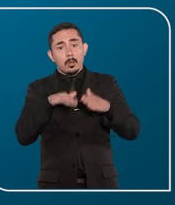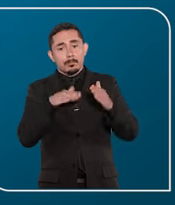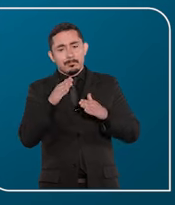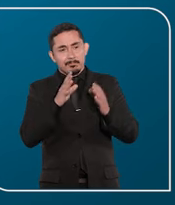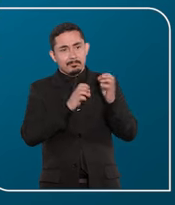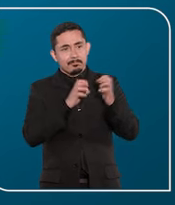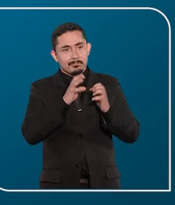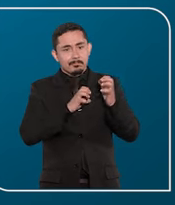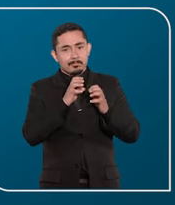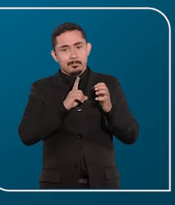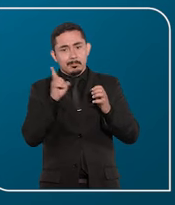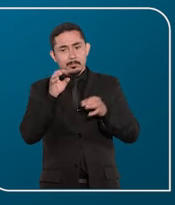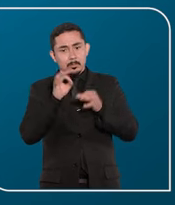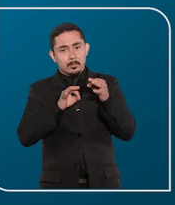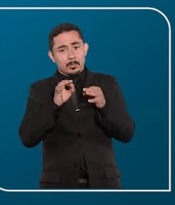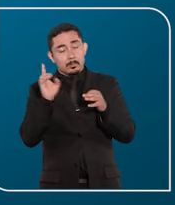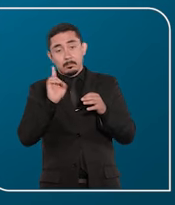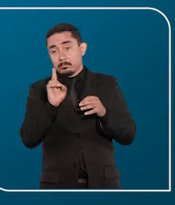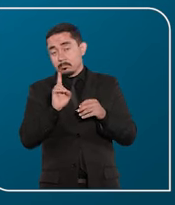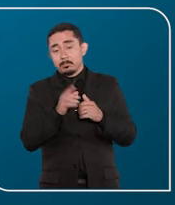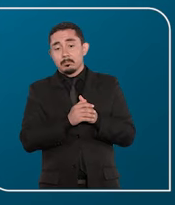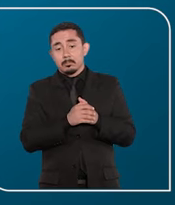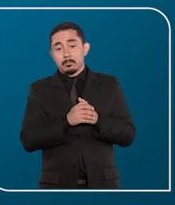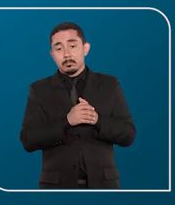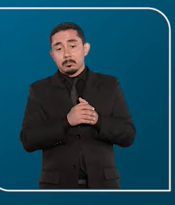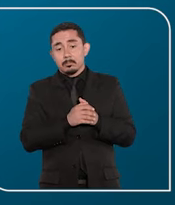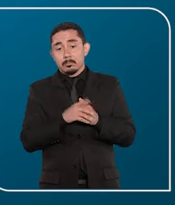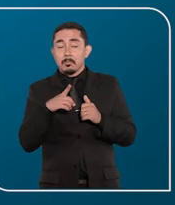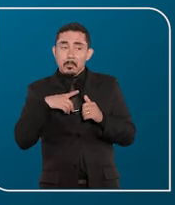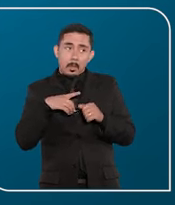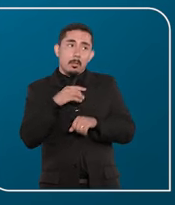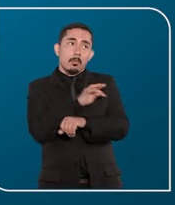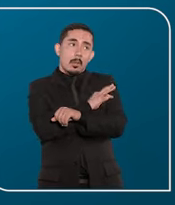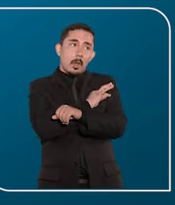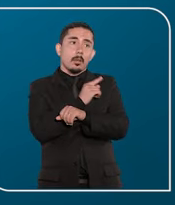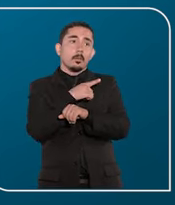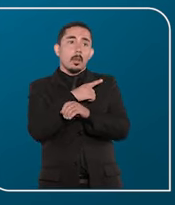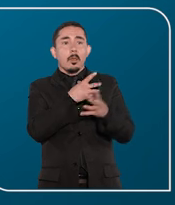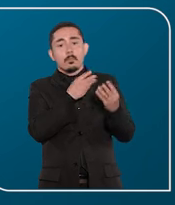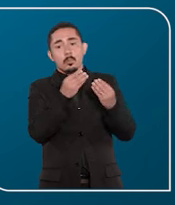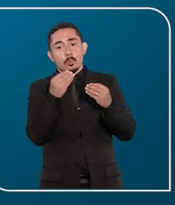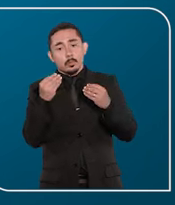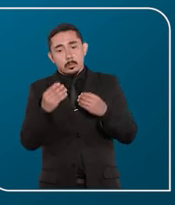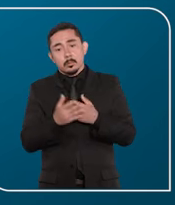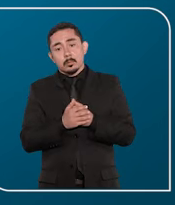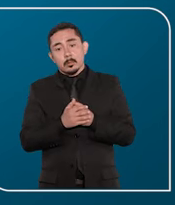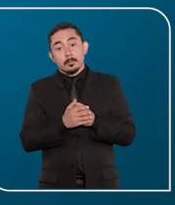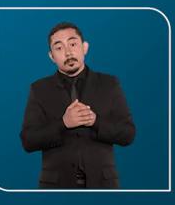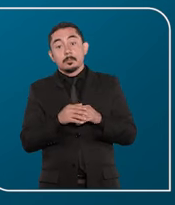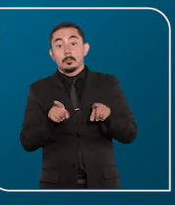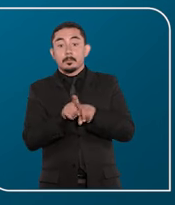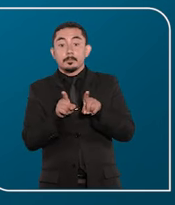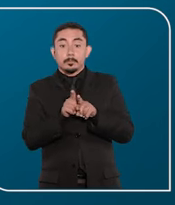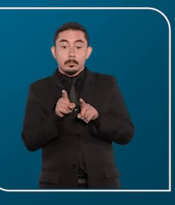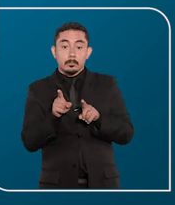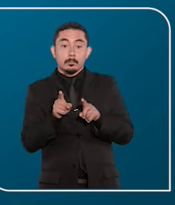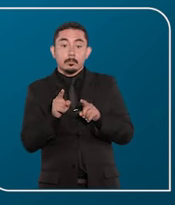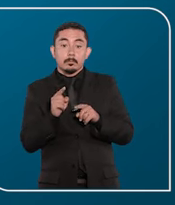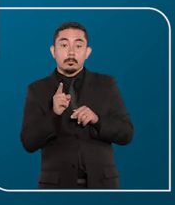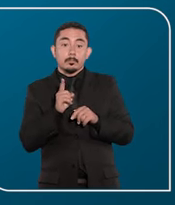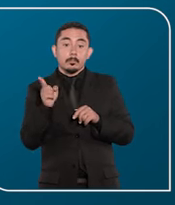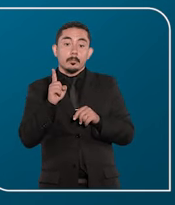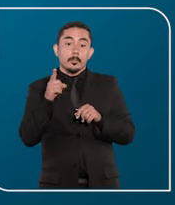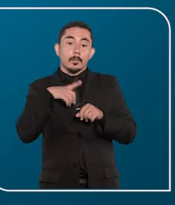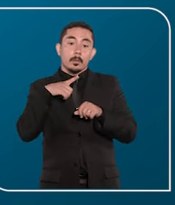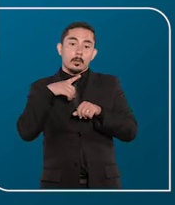perante o Poder Judiciário ou no Poder Judiciário. Temos essas técnicas, temos essas maneiras, temos essas formas e também nos cabe, né, orientar